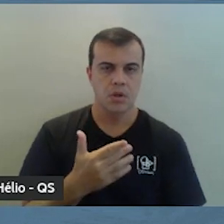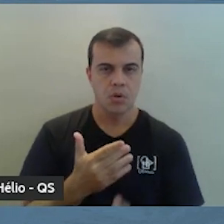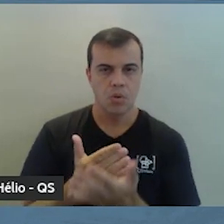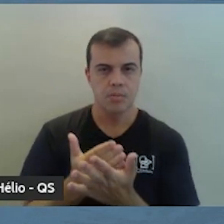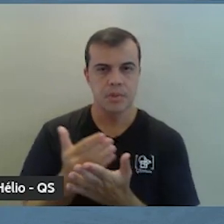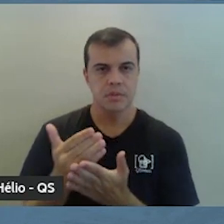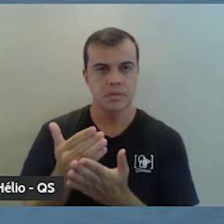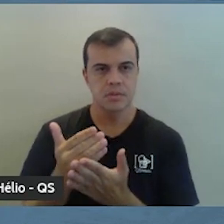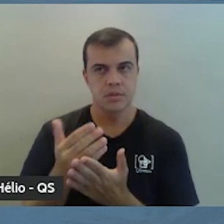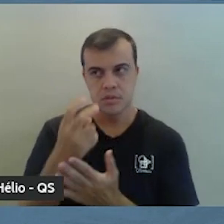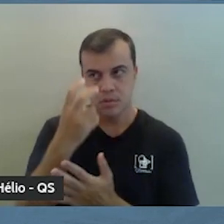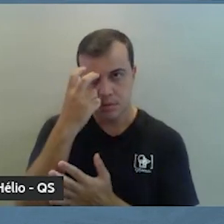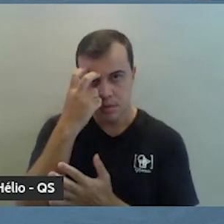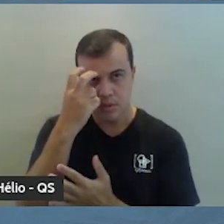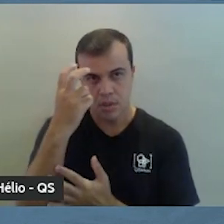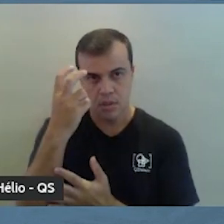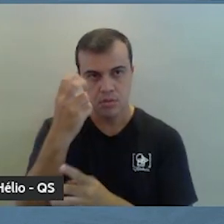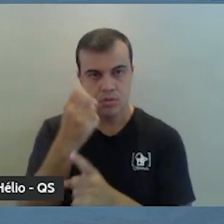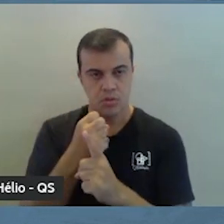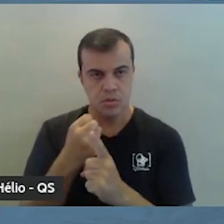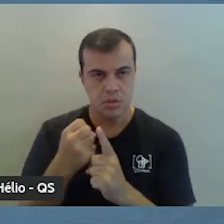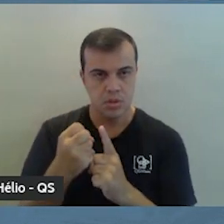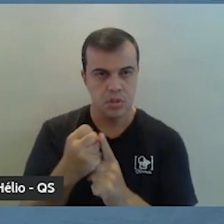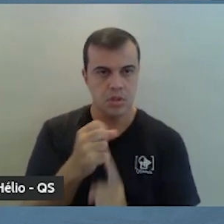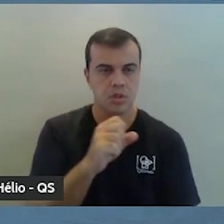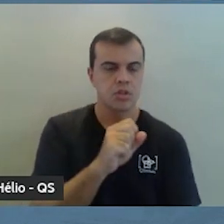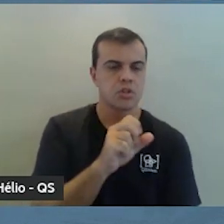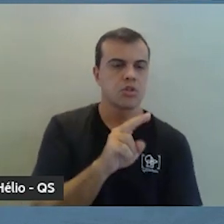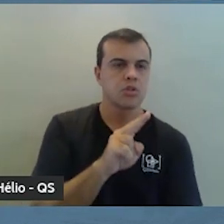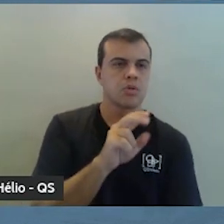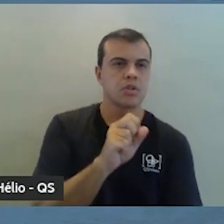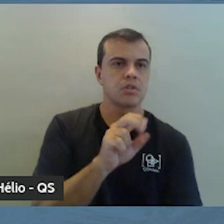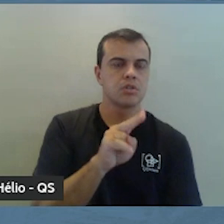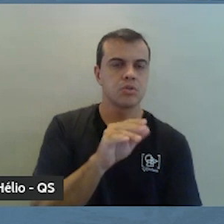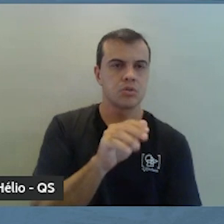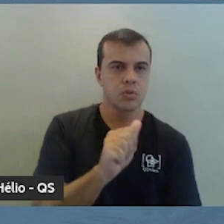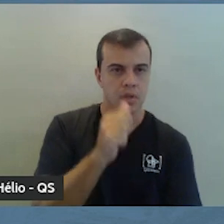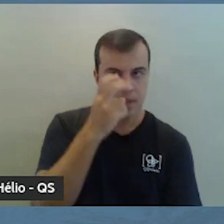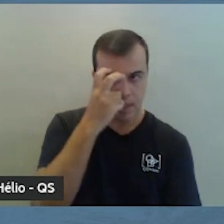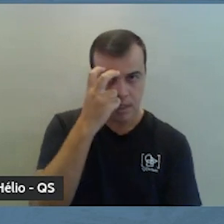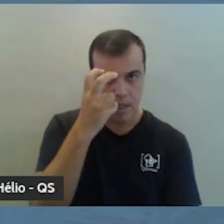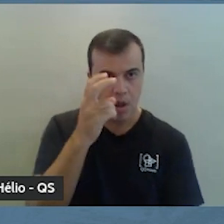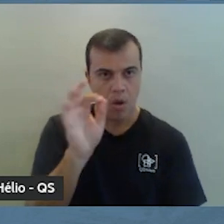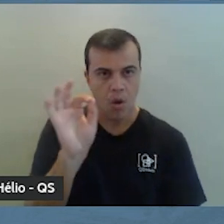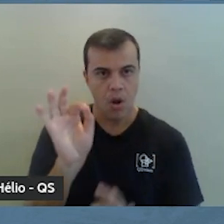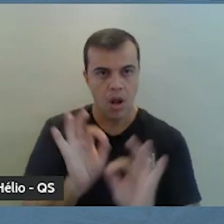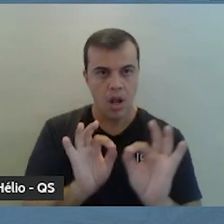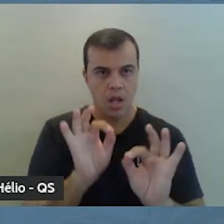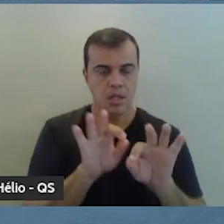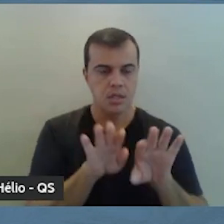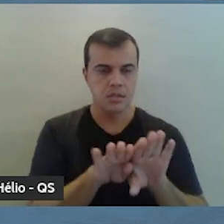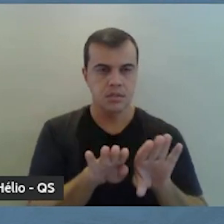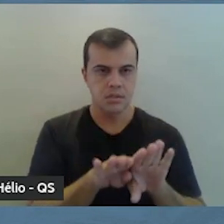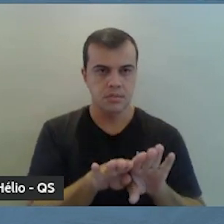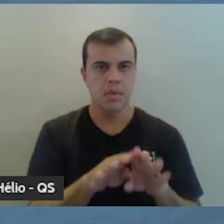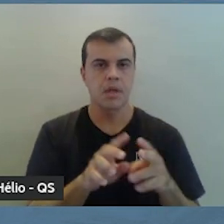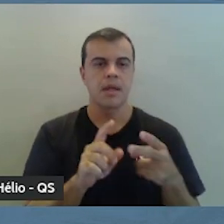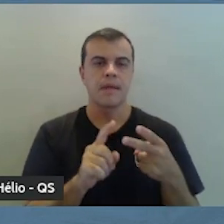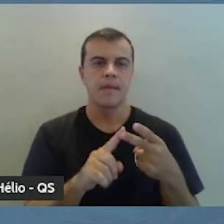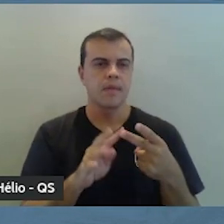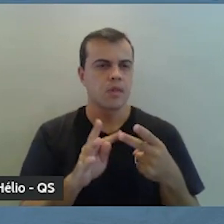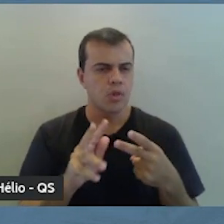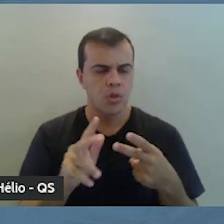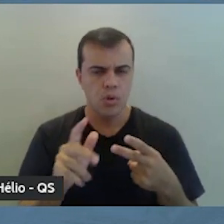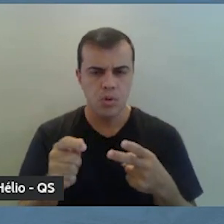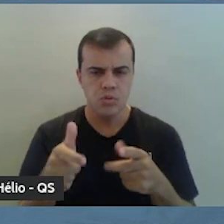iniciativa intelectuais, ou seja, Ariano Suassuna é um dos intelectuais que organiza esse movimento em todos